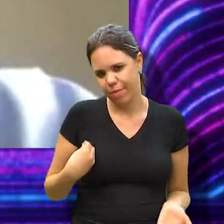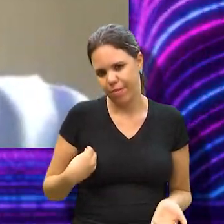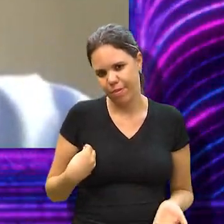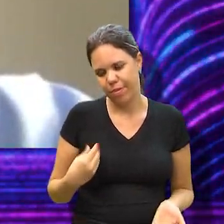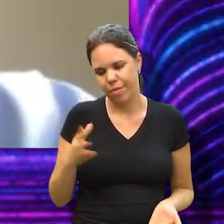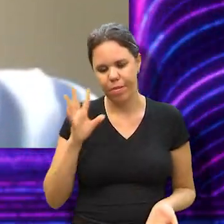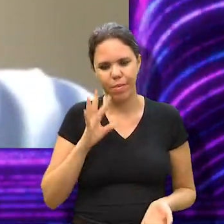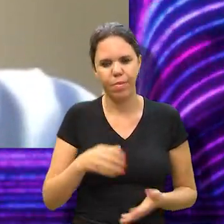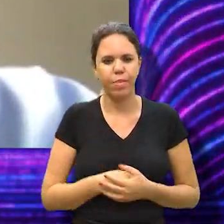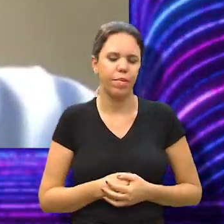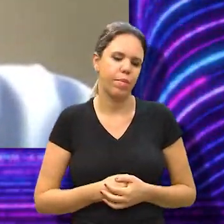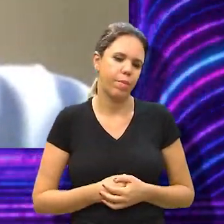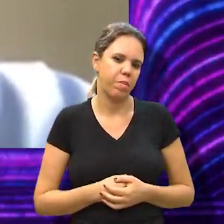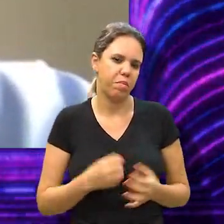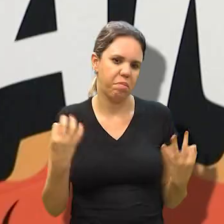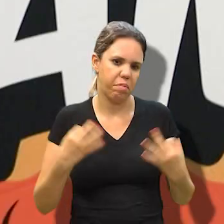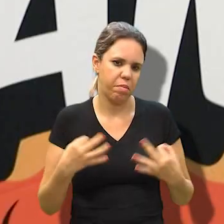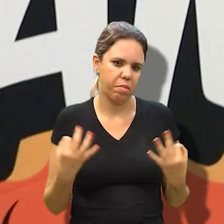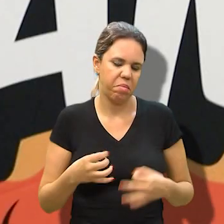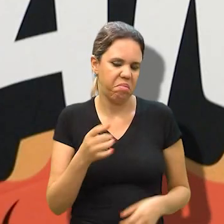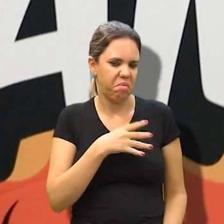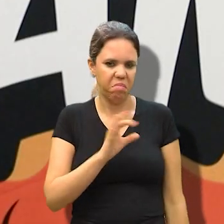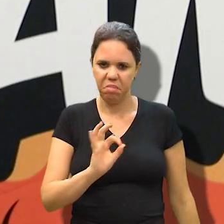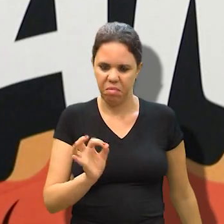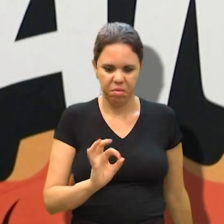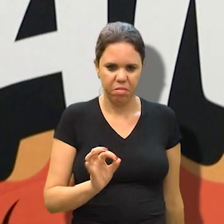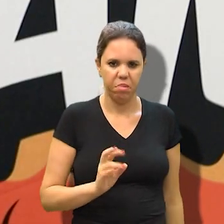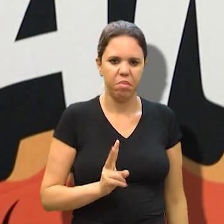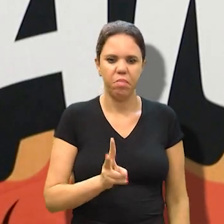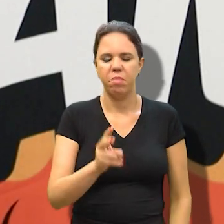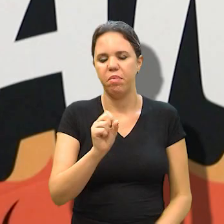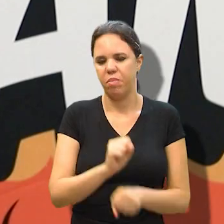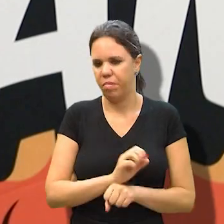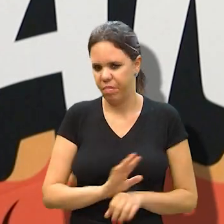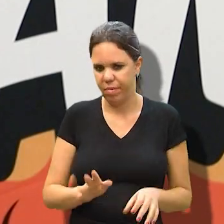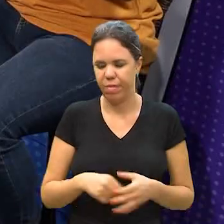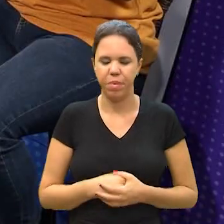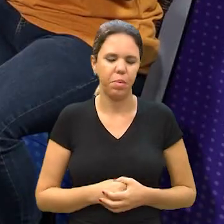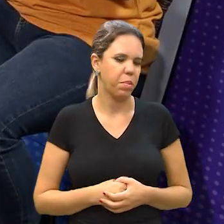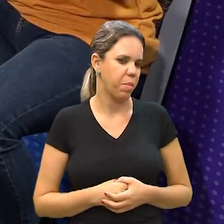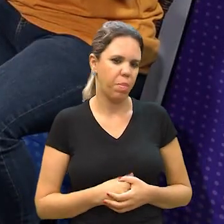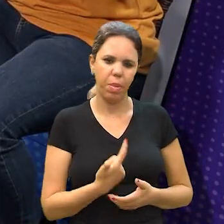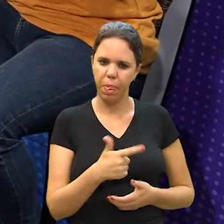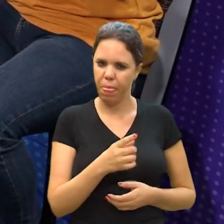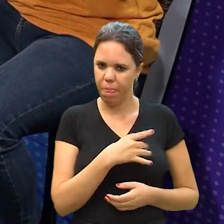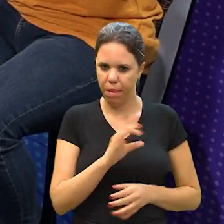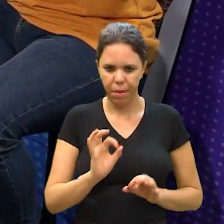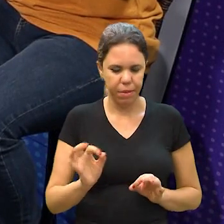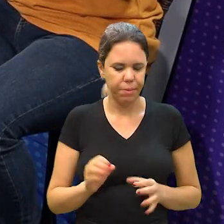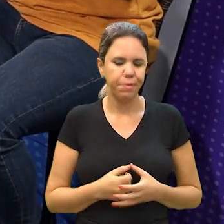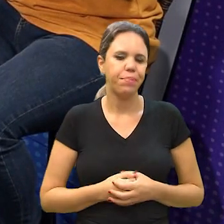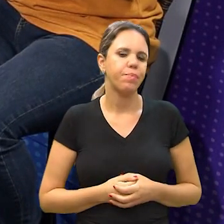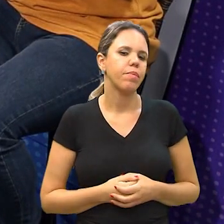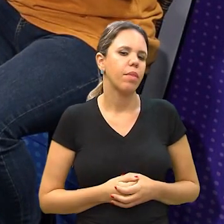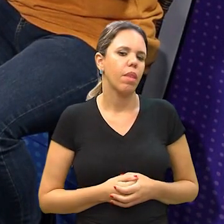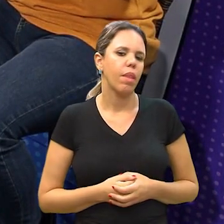vida, né? Então isso é muito bacana, né? Perfeito, sem medo de se perder no meio do caminho. Sem medo, inclusive